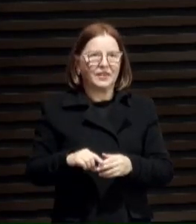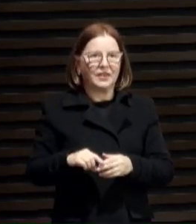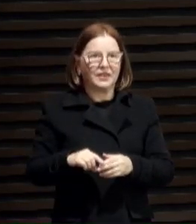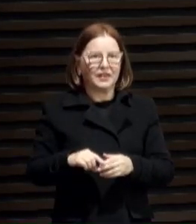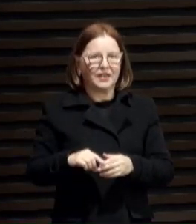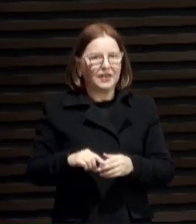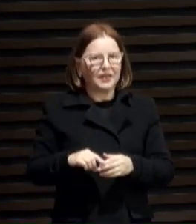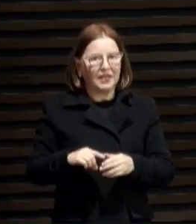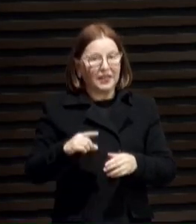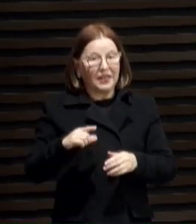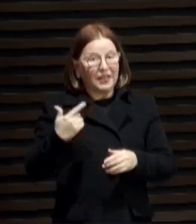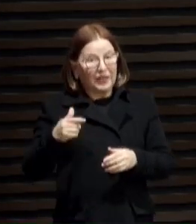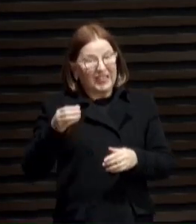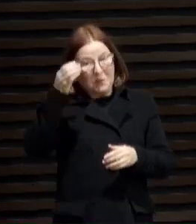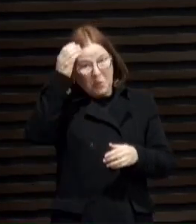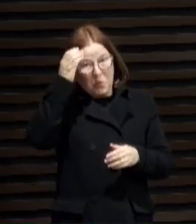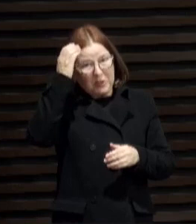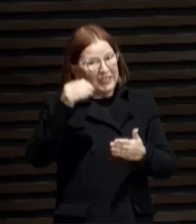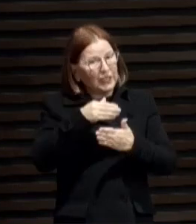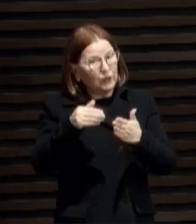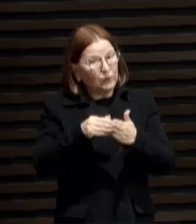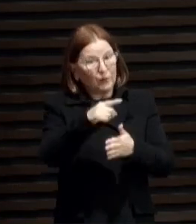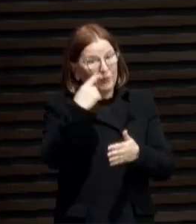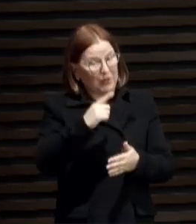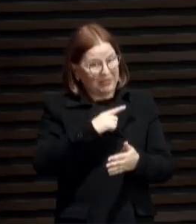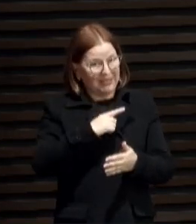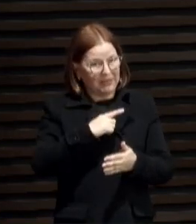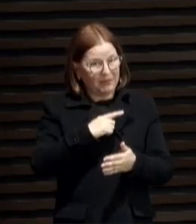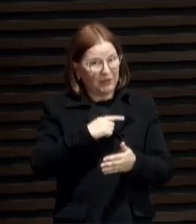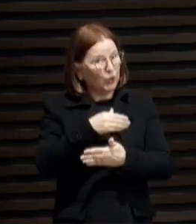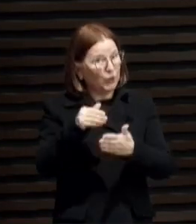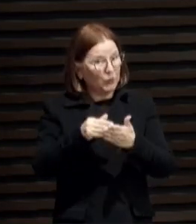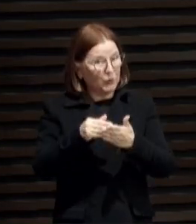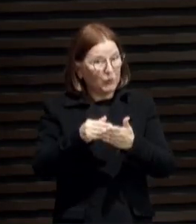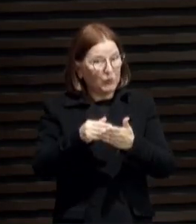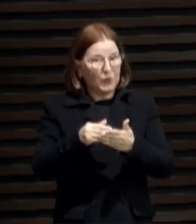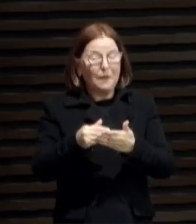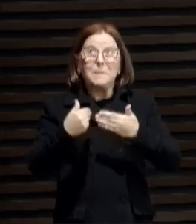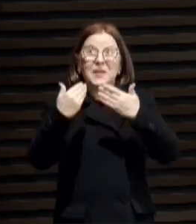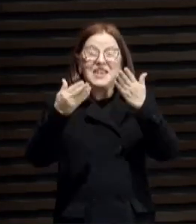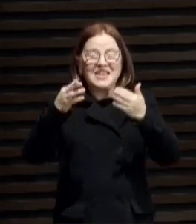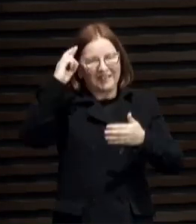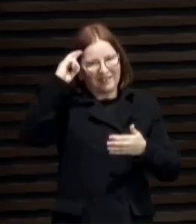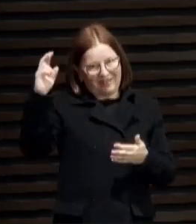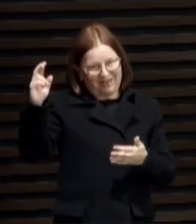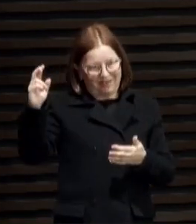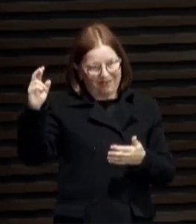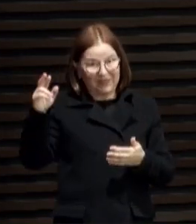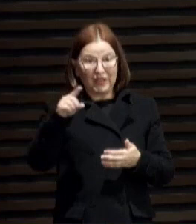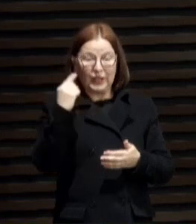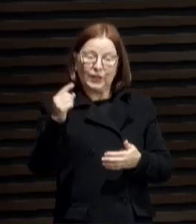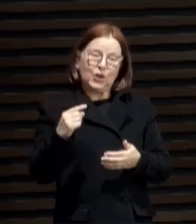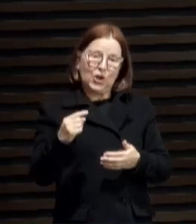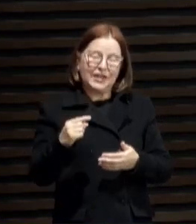Ele e que nós devolvemos somente 1/10 parte. Nós achamos que tudo é nosso e nós devolvemos apenas